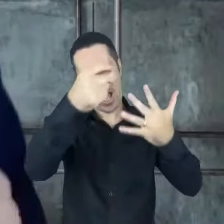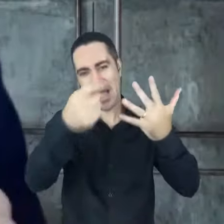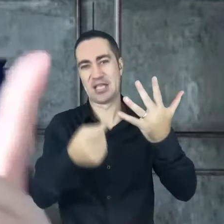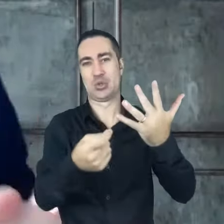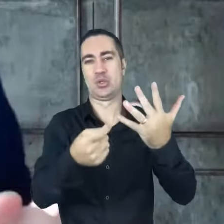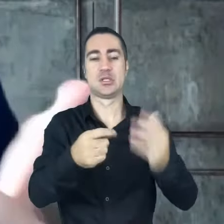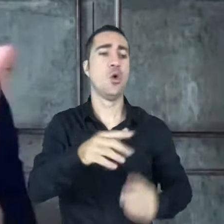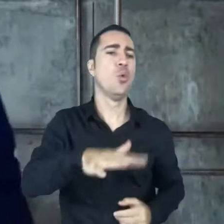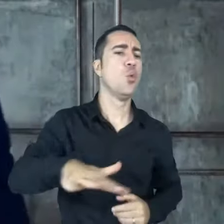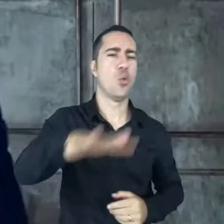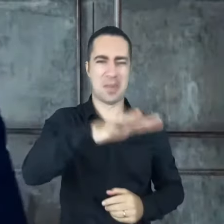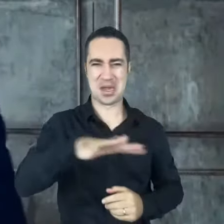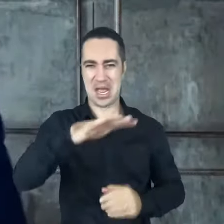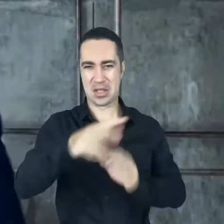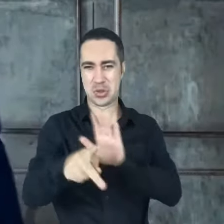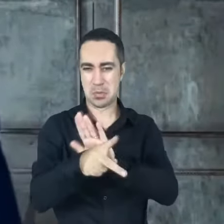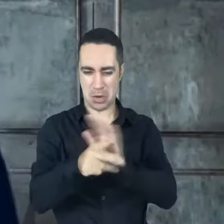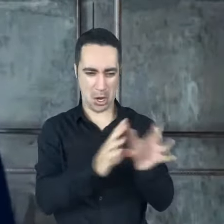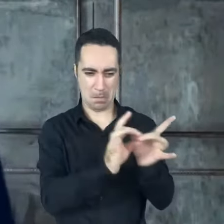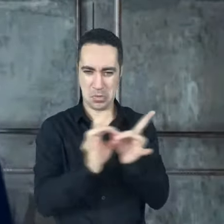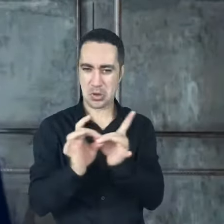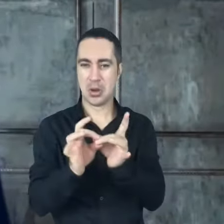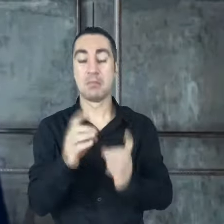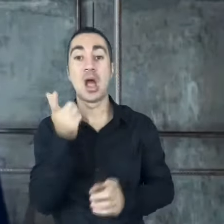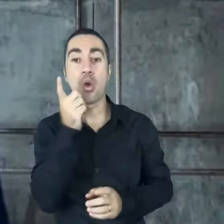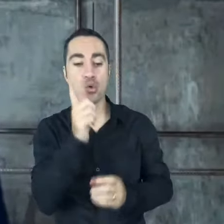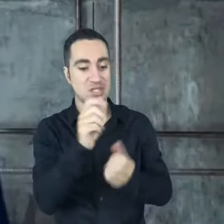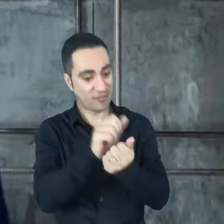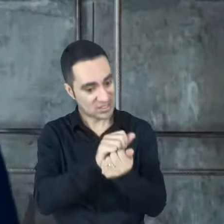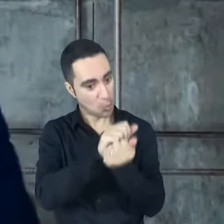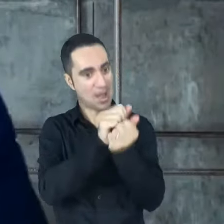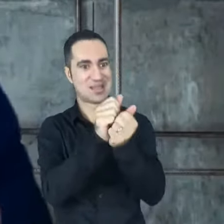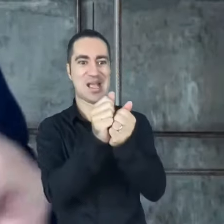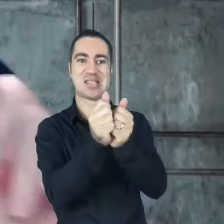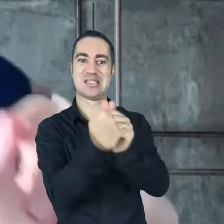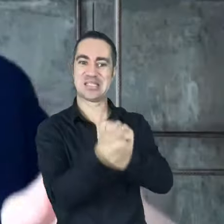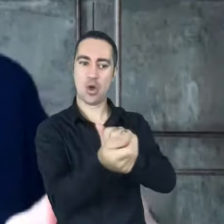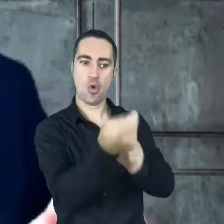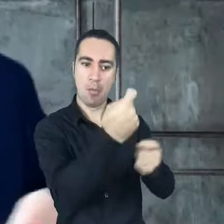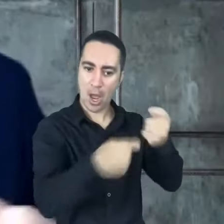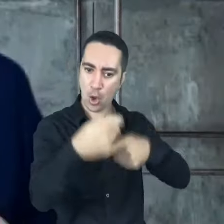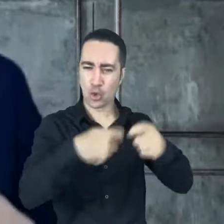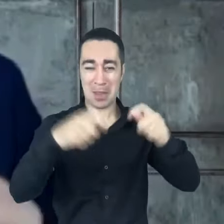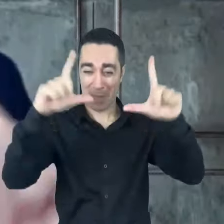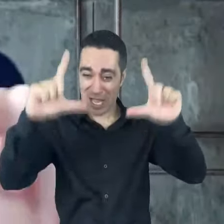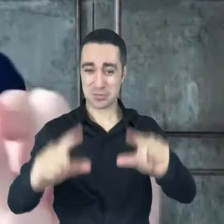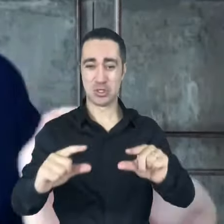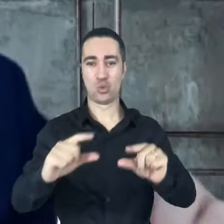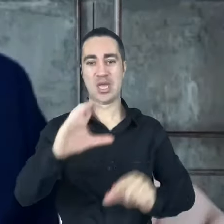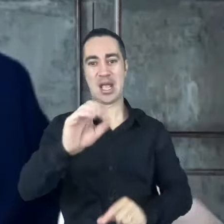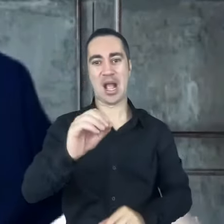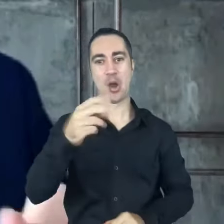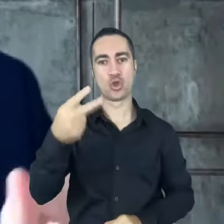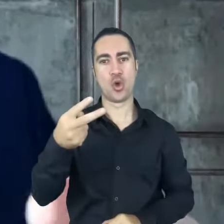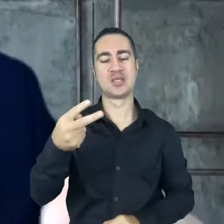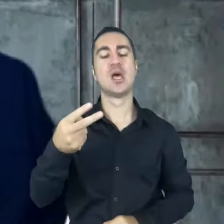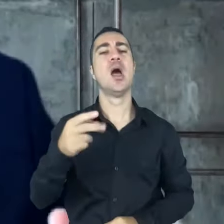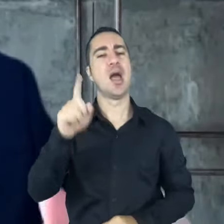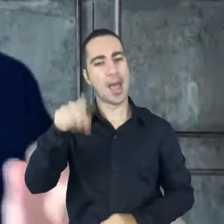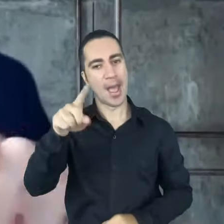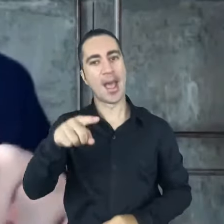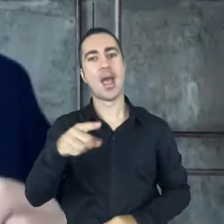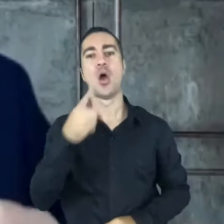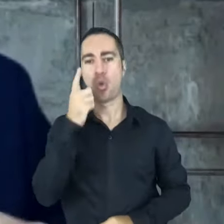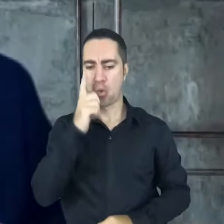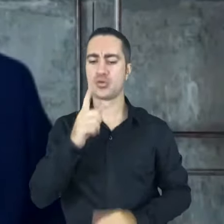O mercado para que a gente faça uma transição para uma economia de baixo carbono, esse sim, esse vai fluir trilhões e